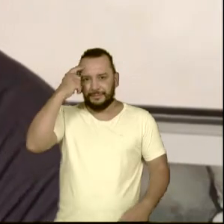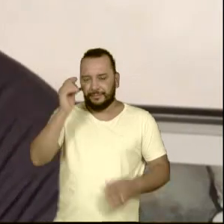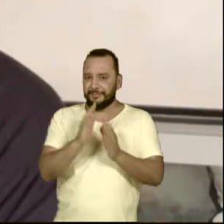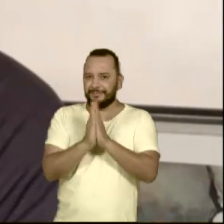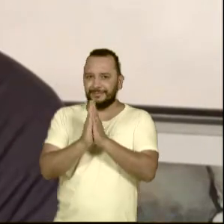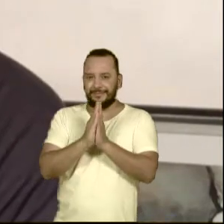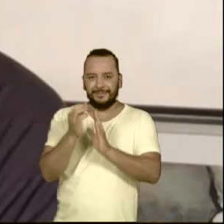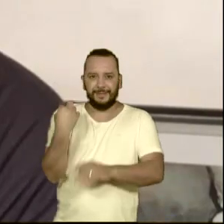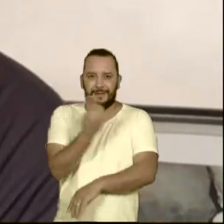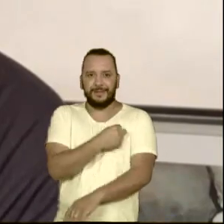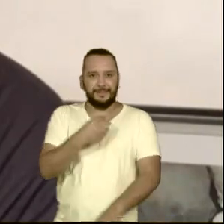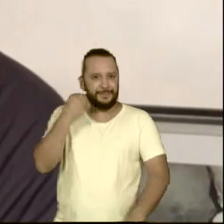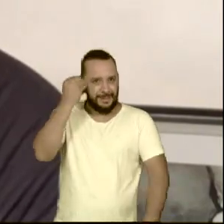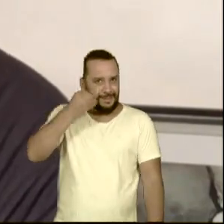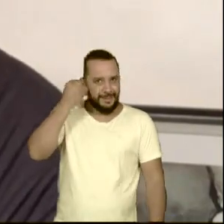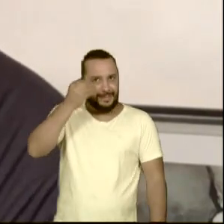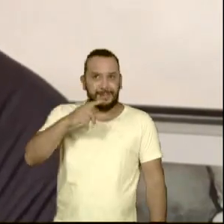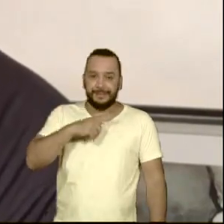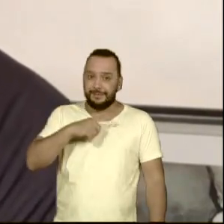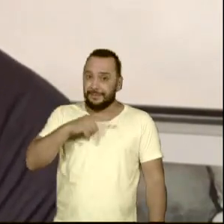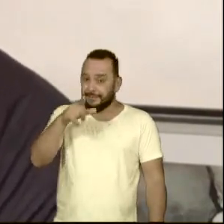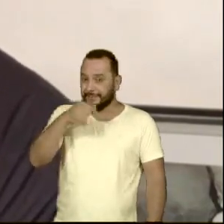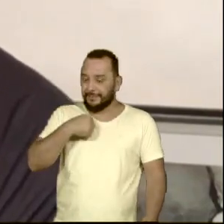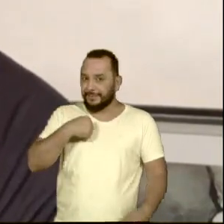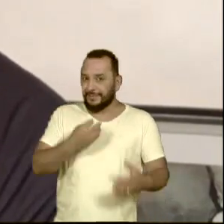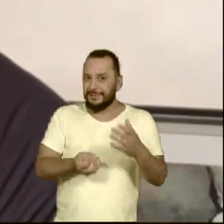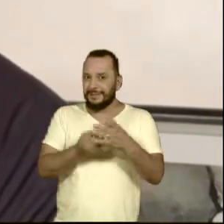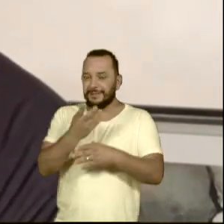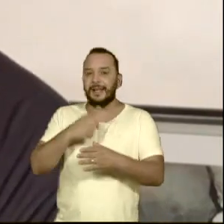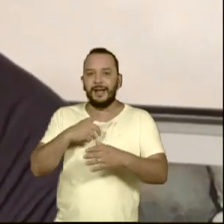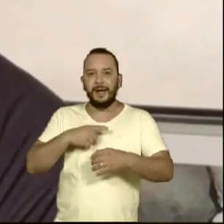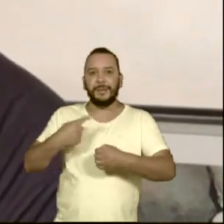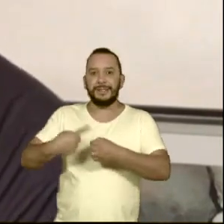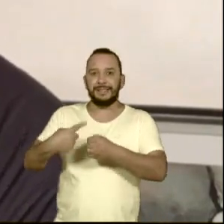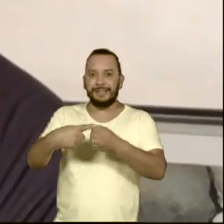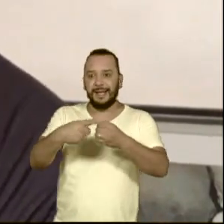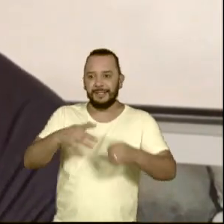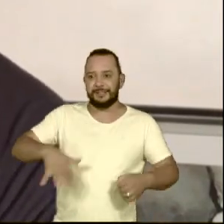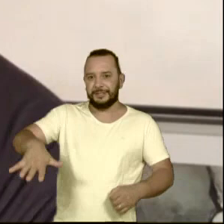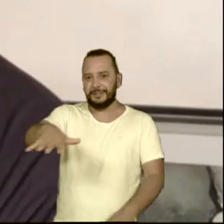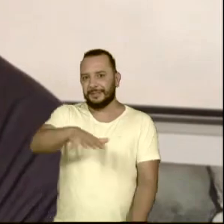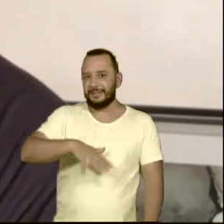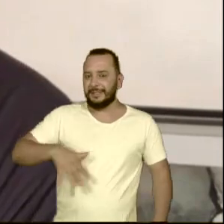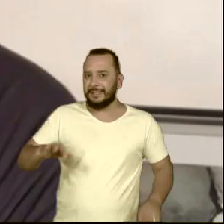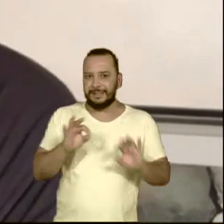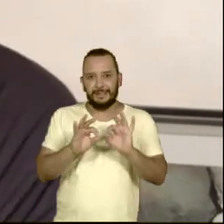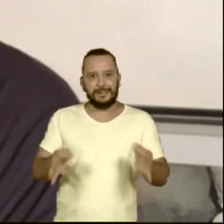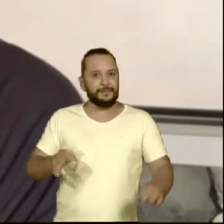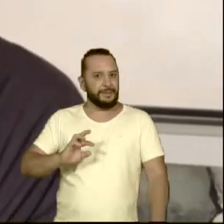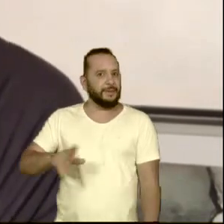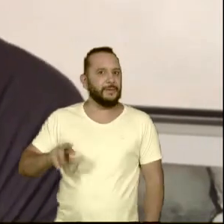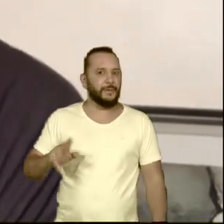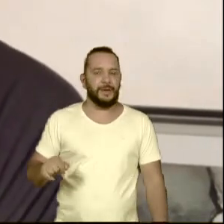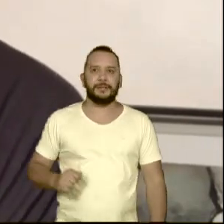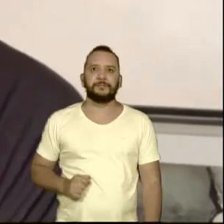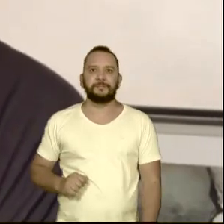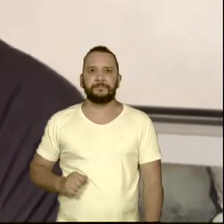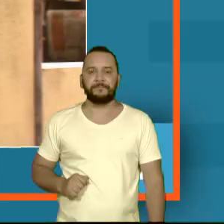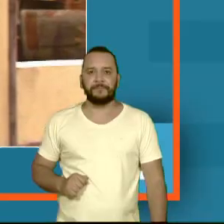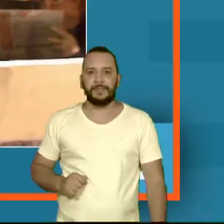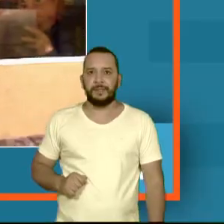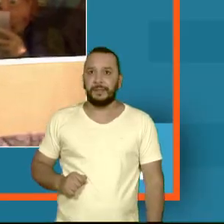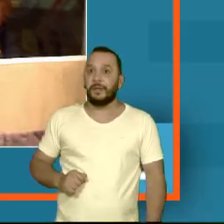experiência grande no decorrer dos anos, mas você montar uma cidade dentro de estúdio não é tão simples, tá? Agora,